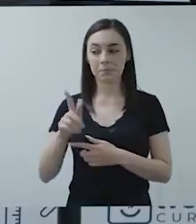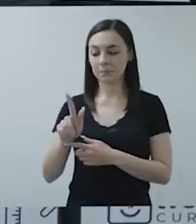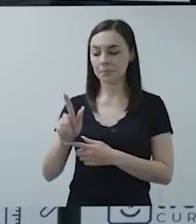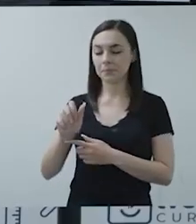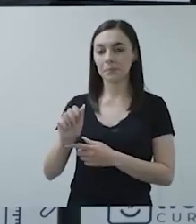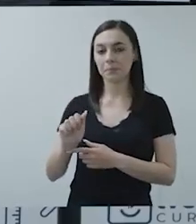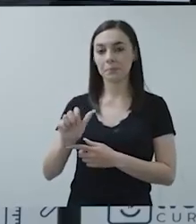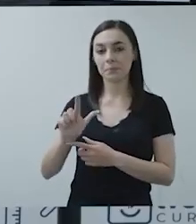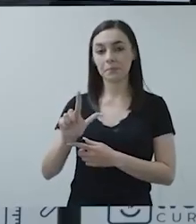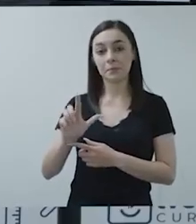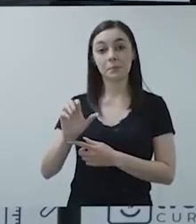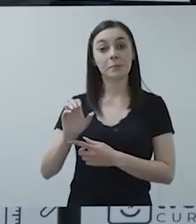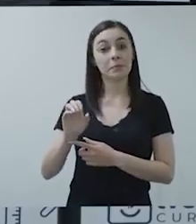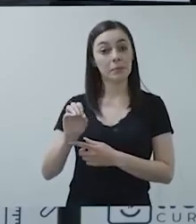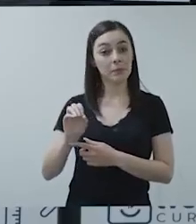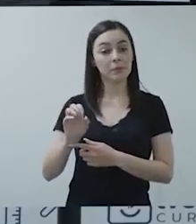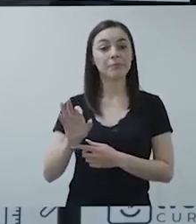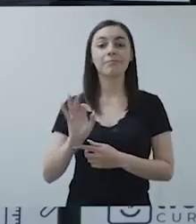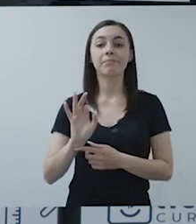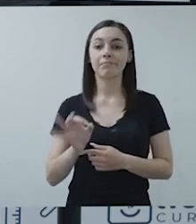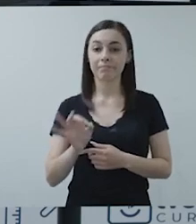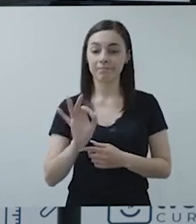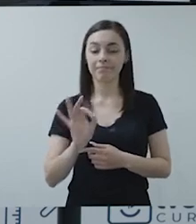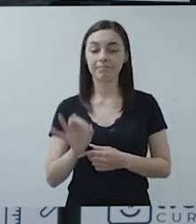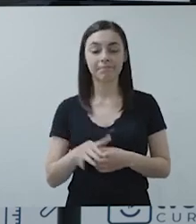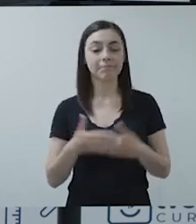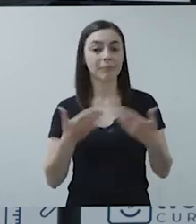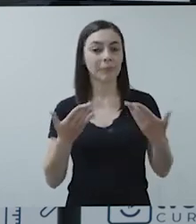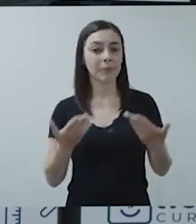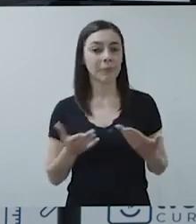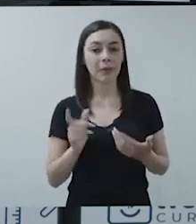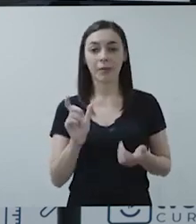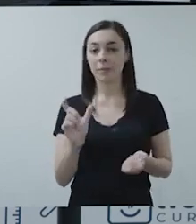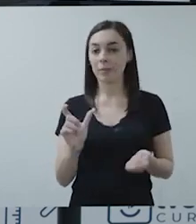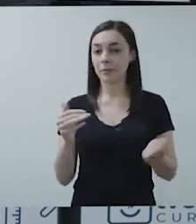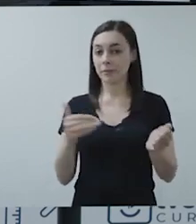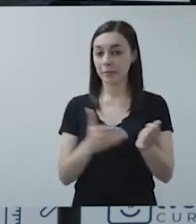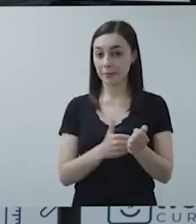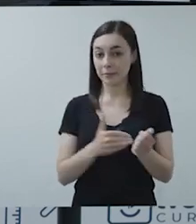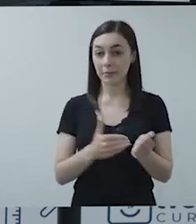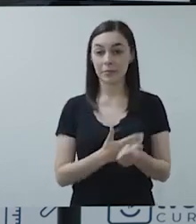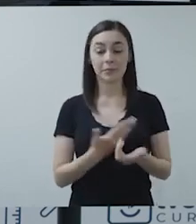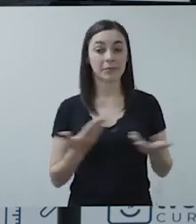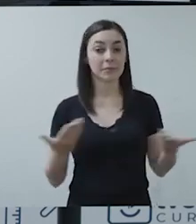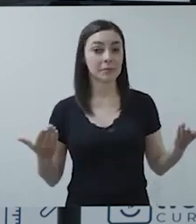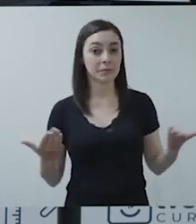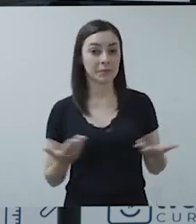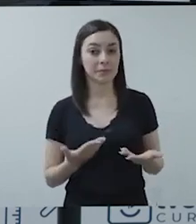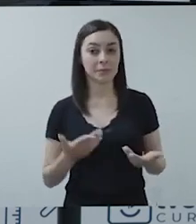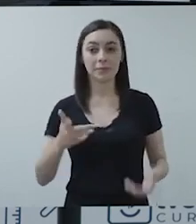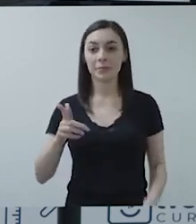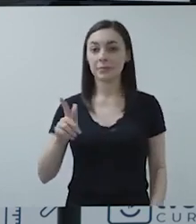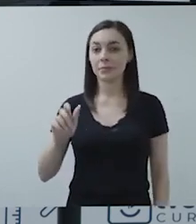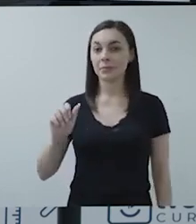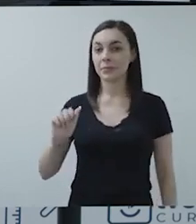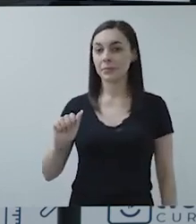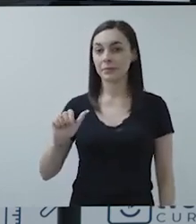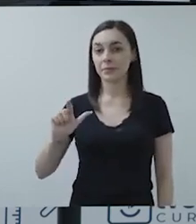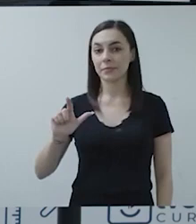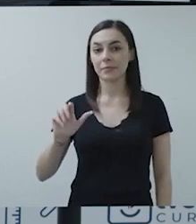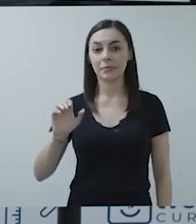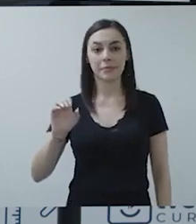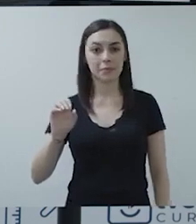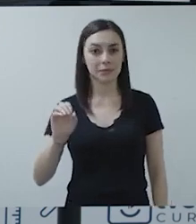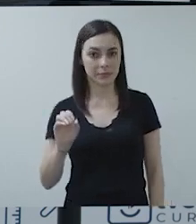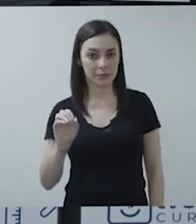Galo, isso mesmo. Então a nossa palavra secreta de hoje é